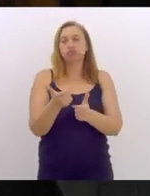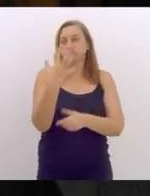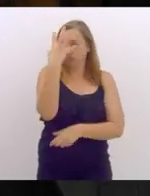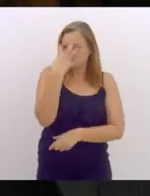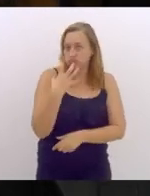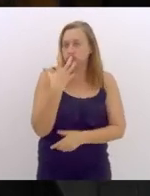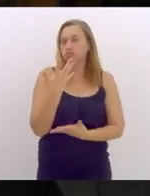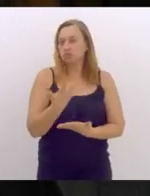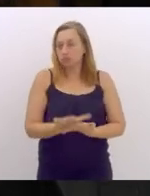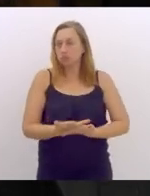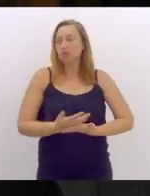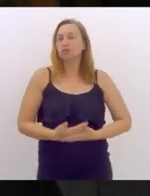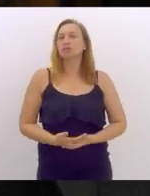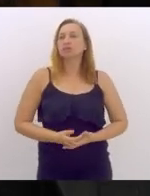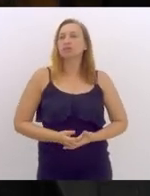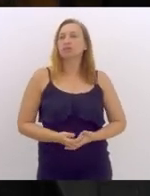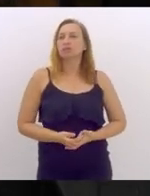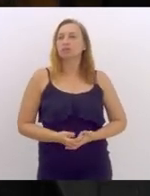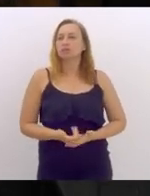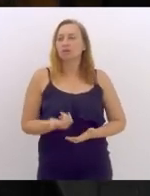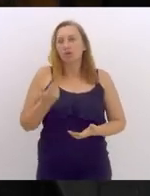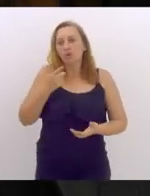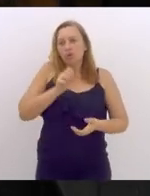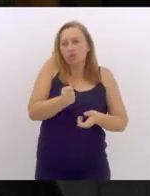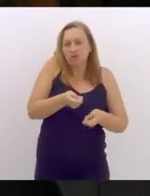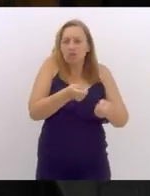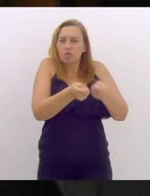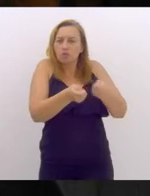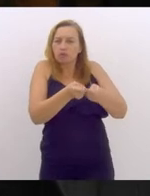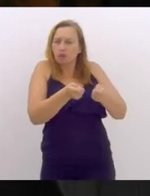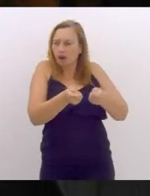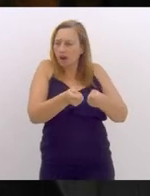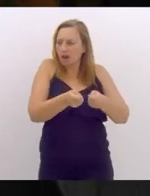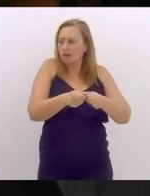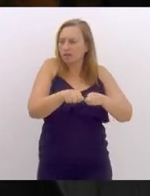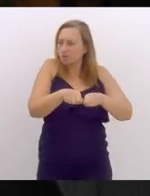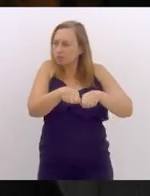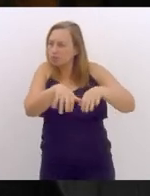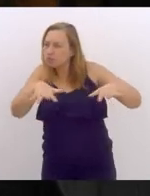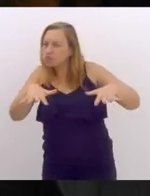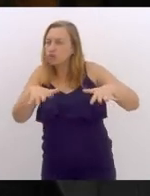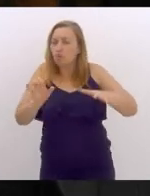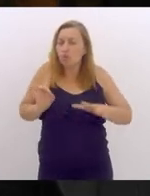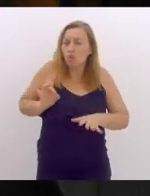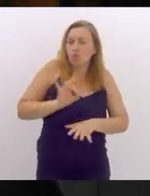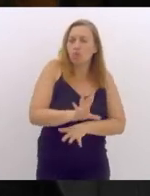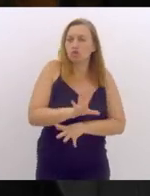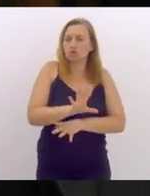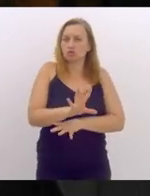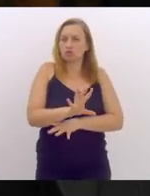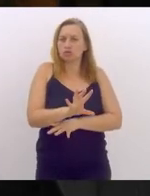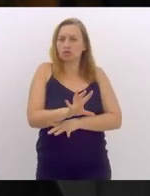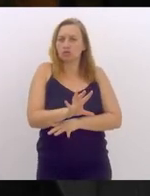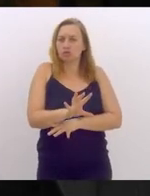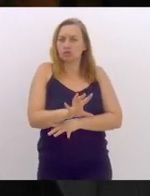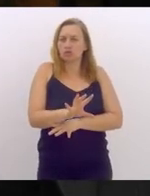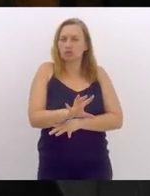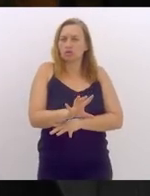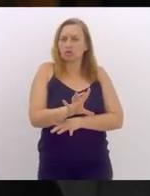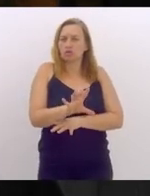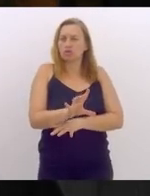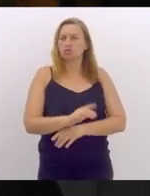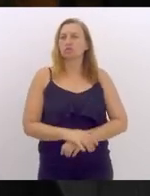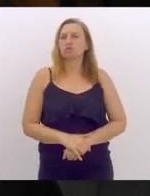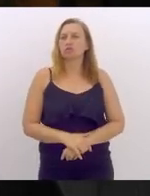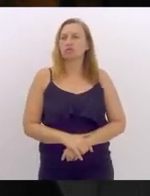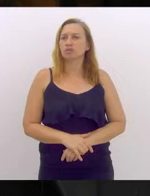nocaute para conter a pandemia que por último se Dirigiu